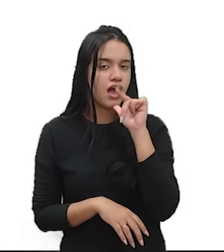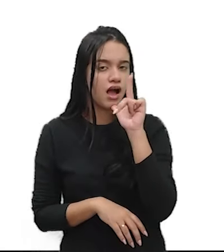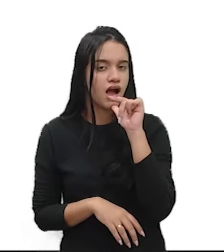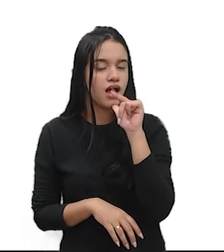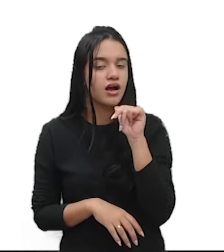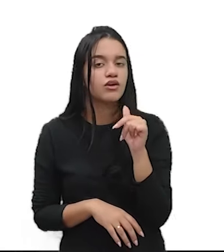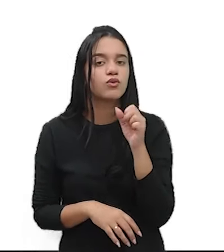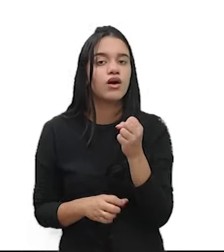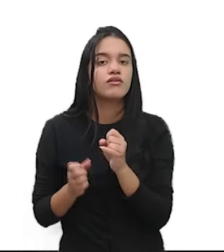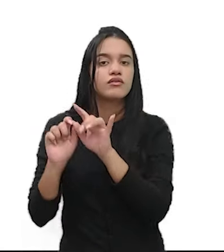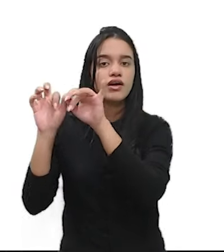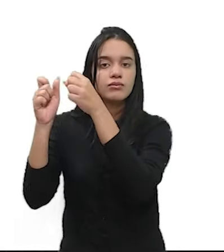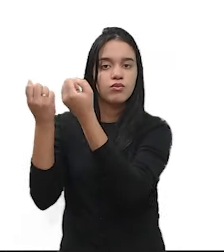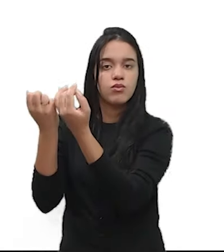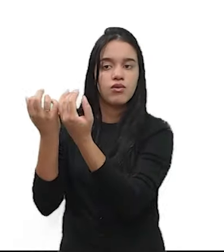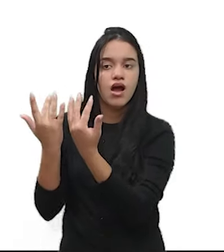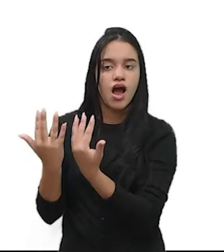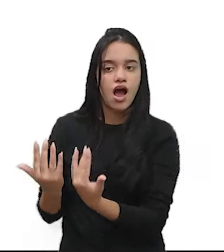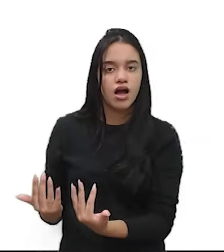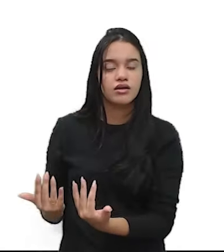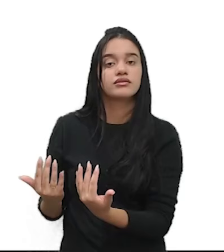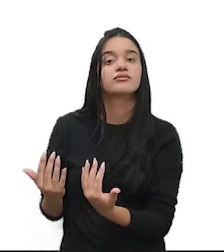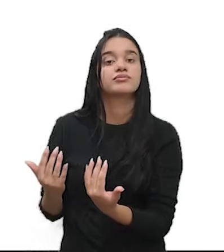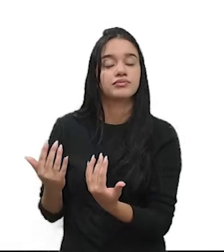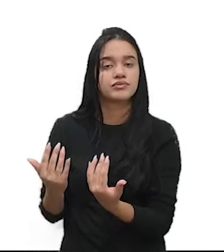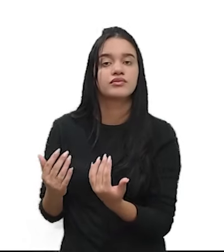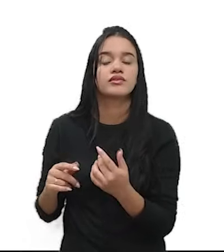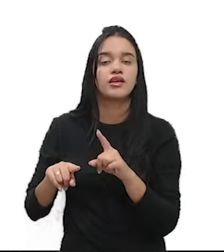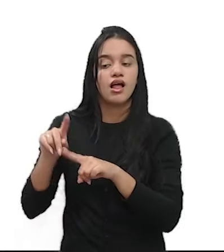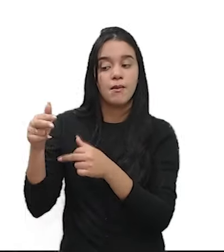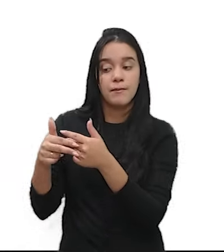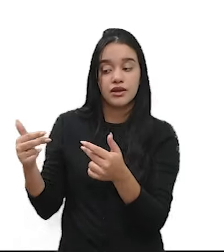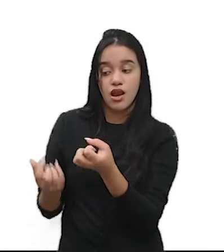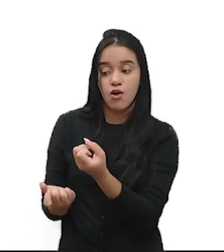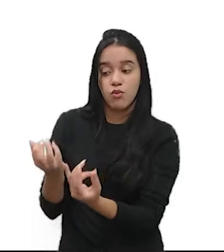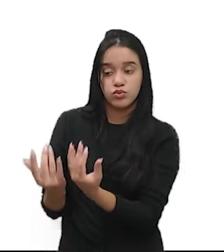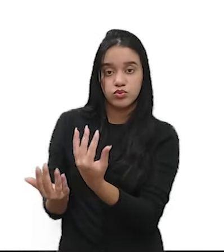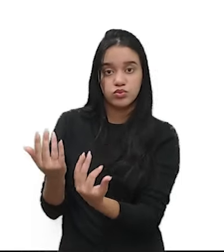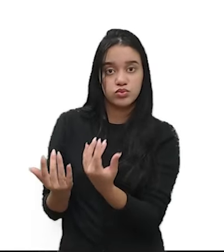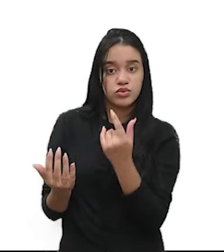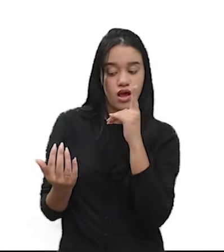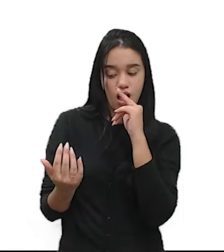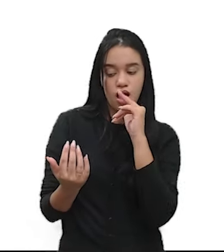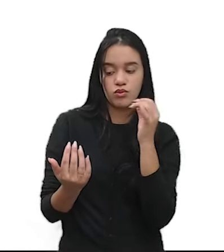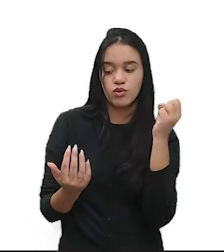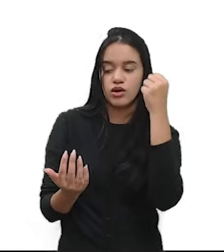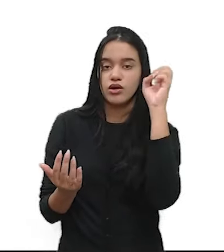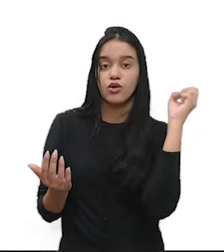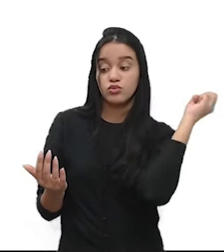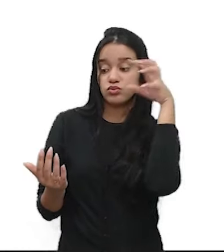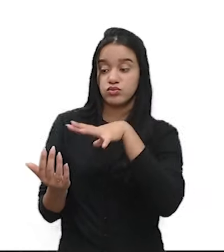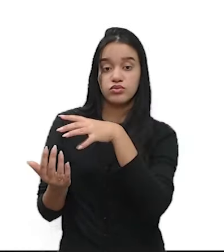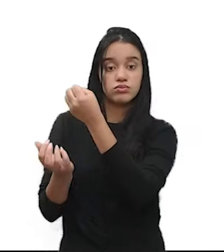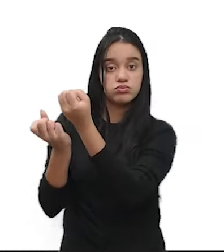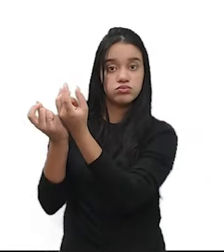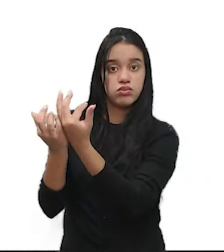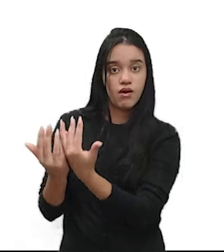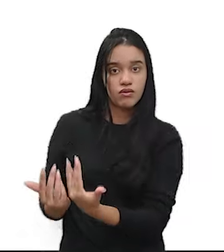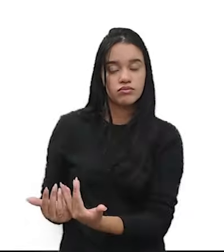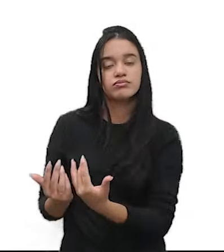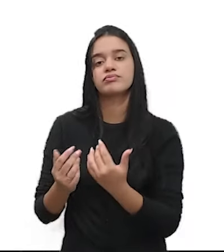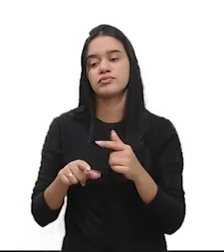vai penetrar né nesse material que está em queima no seu interior então aí trazendo para o ladinho que eu